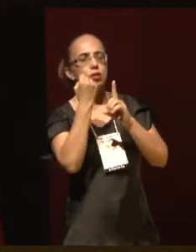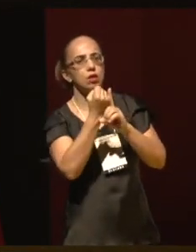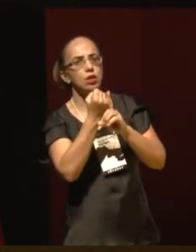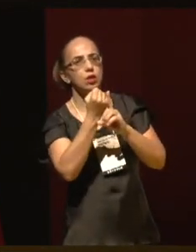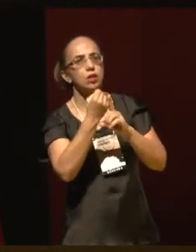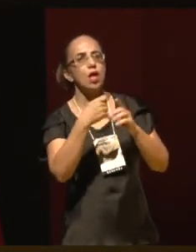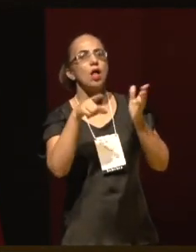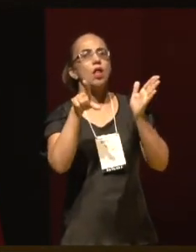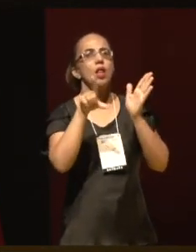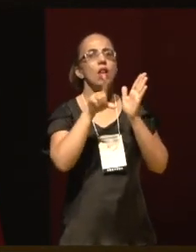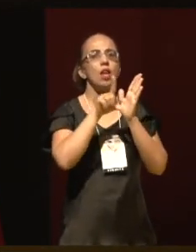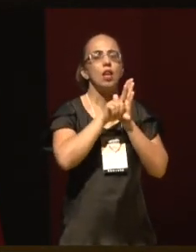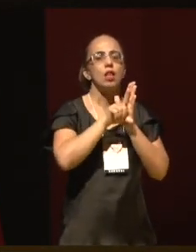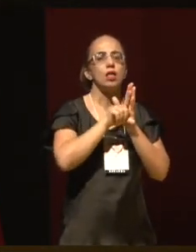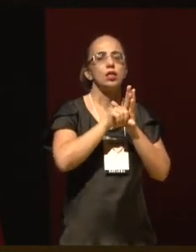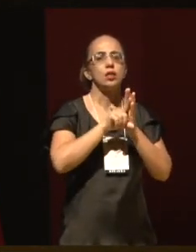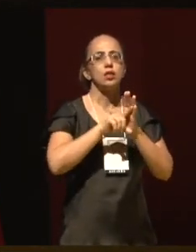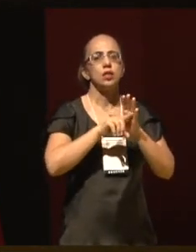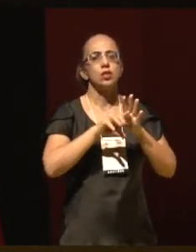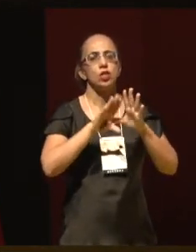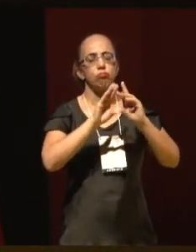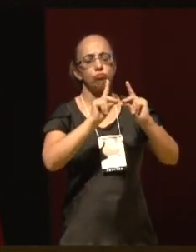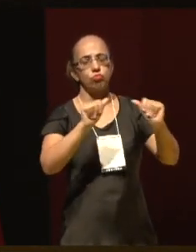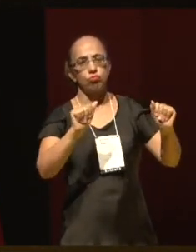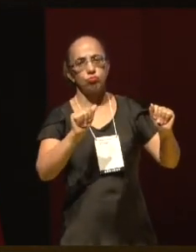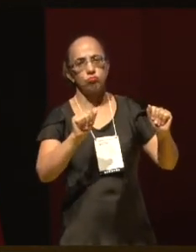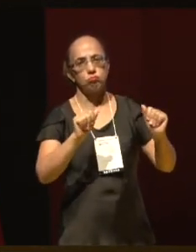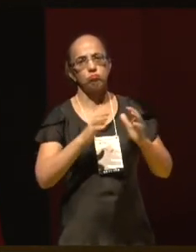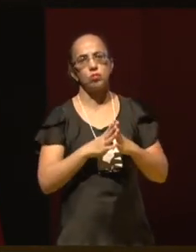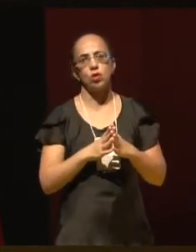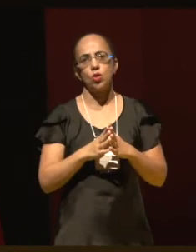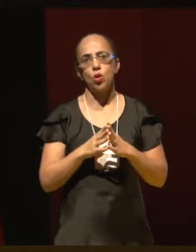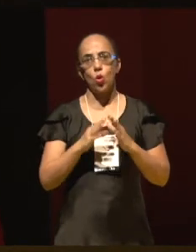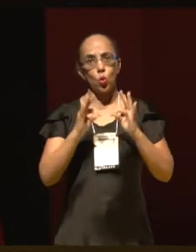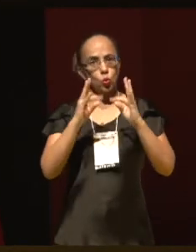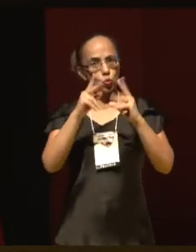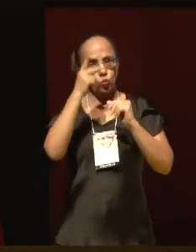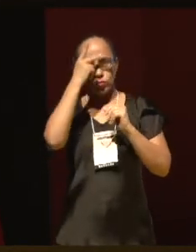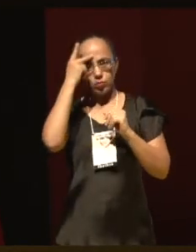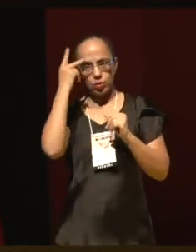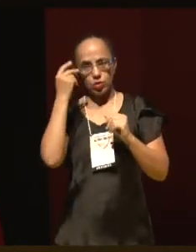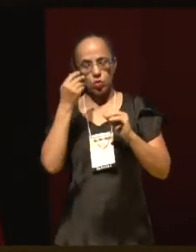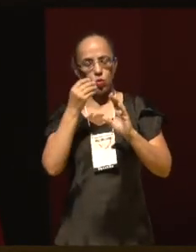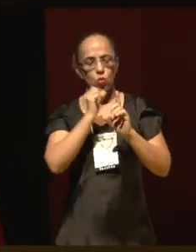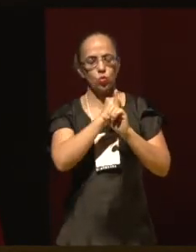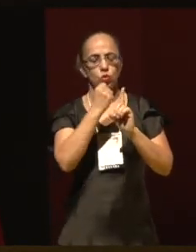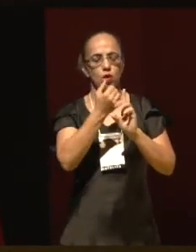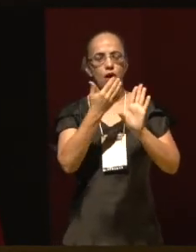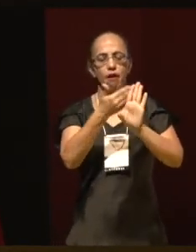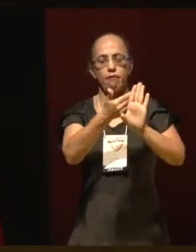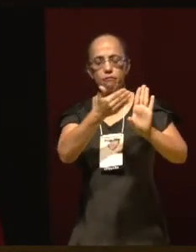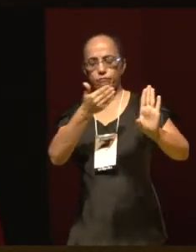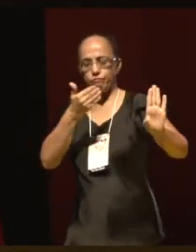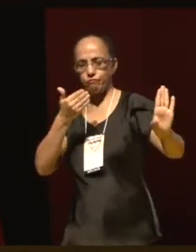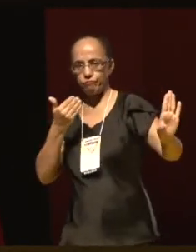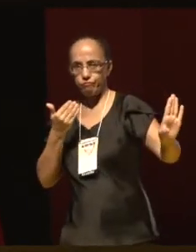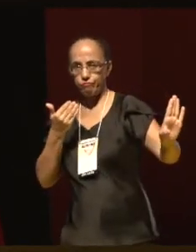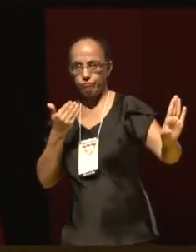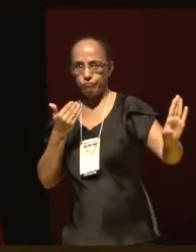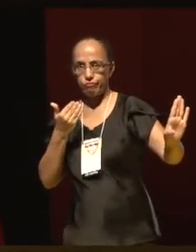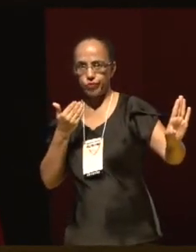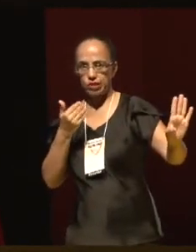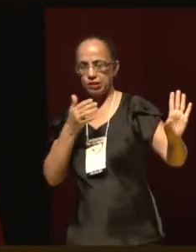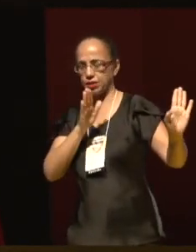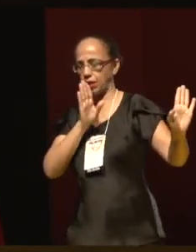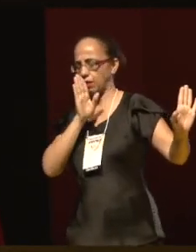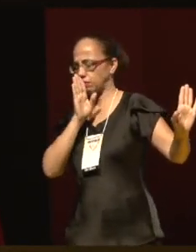Toda pessoa que ficou afastada da sociedade, que se afastou voluntariamente da sociedade, pode voltar como uma pessoa